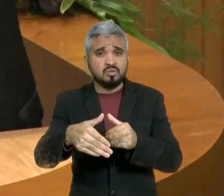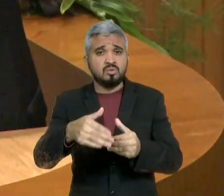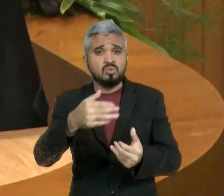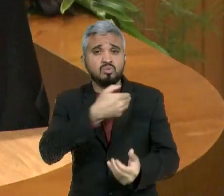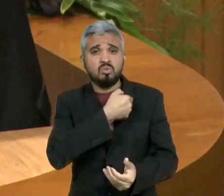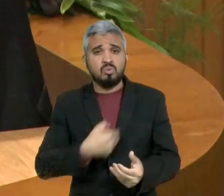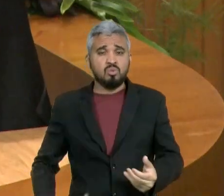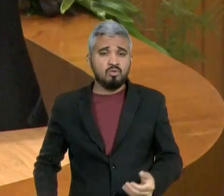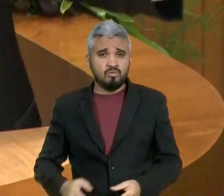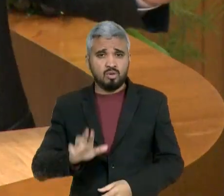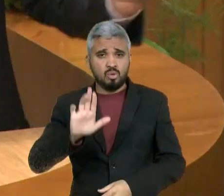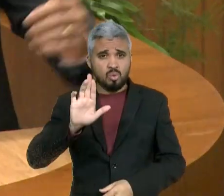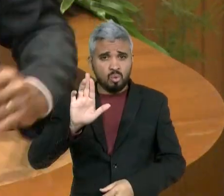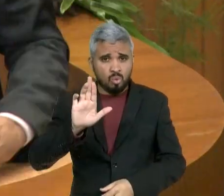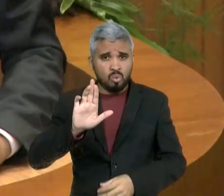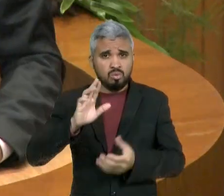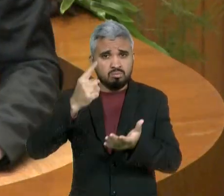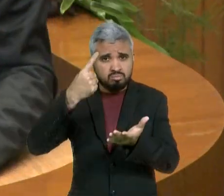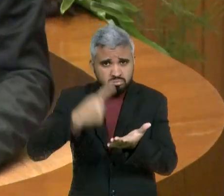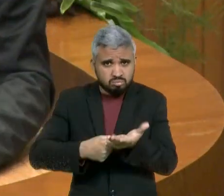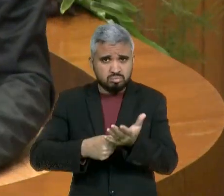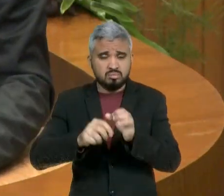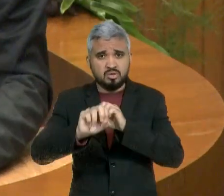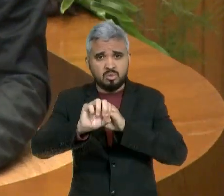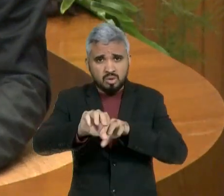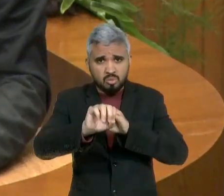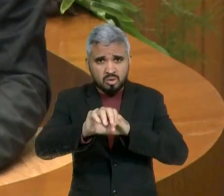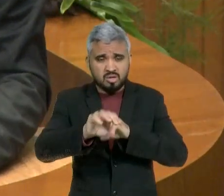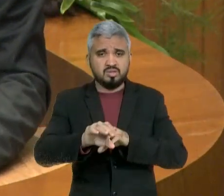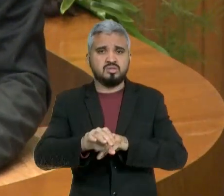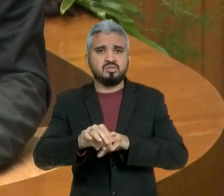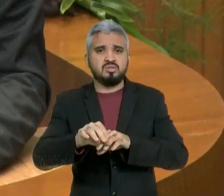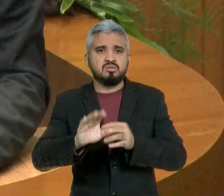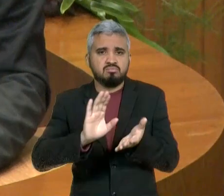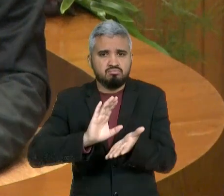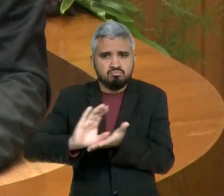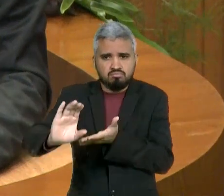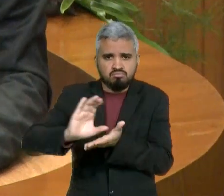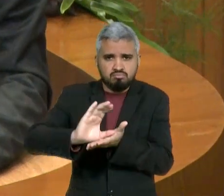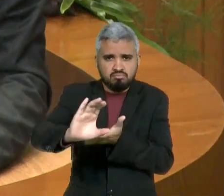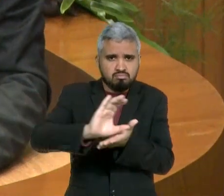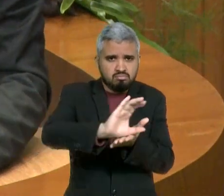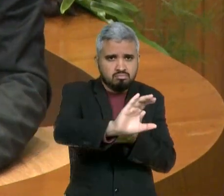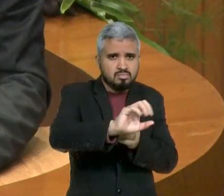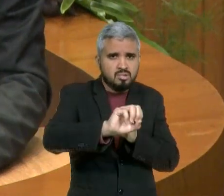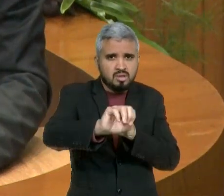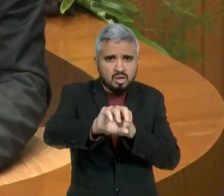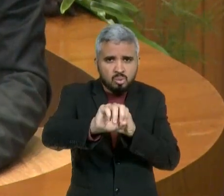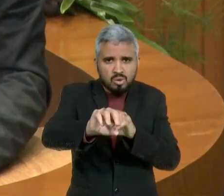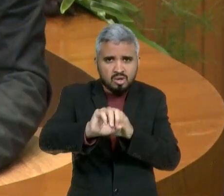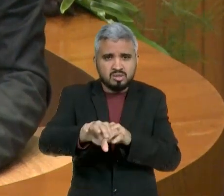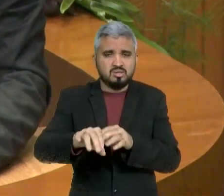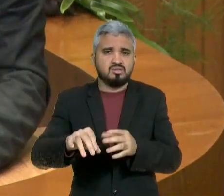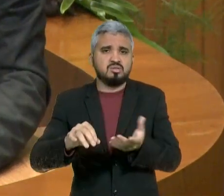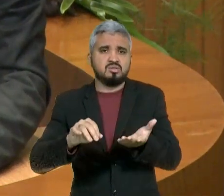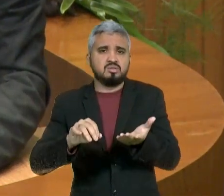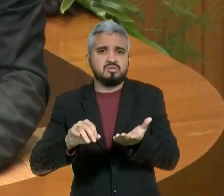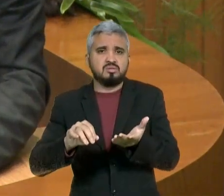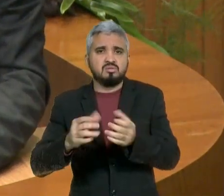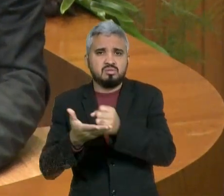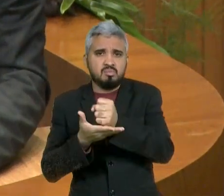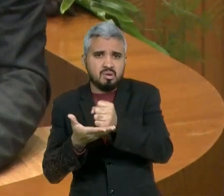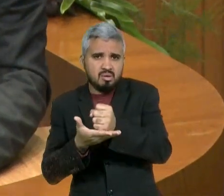educação, que está fazendo fortes investimentos na educação como todo, no ensino